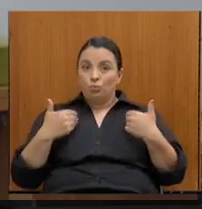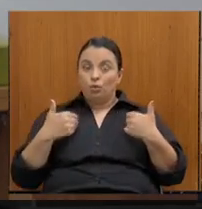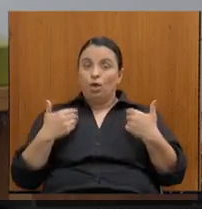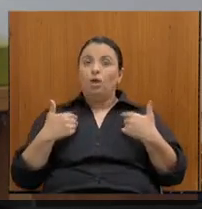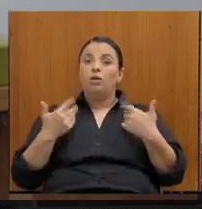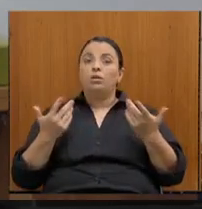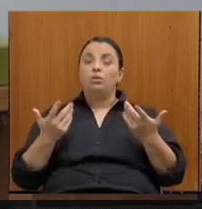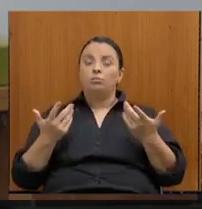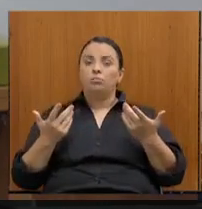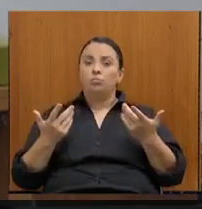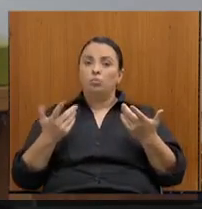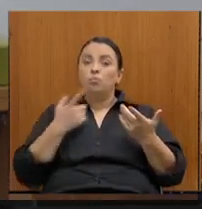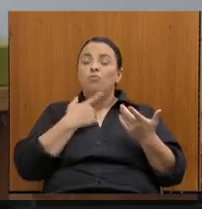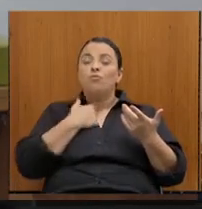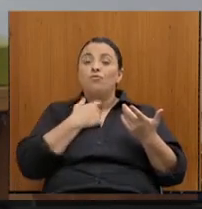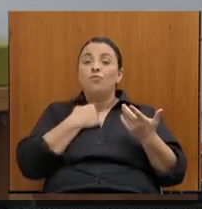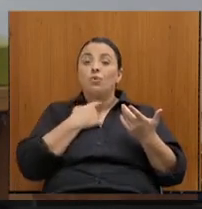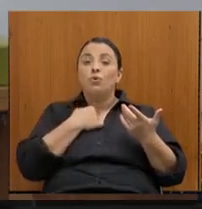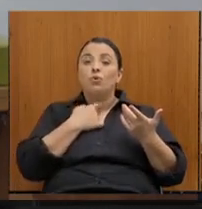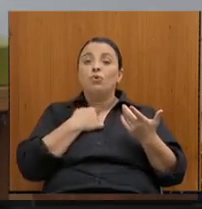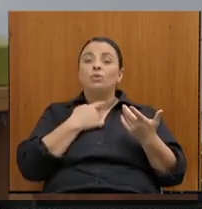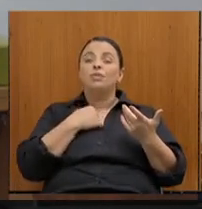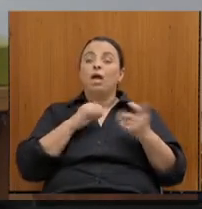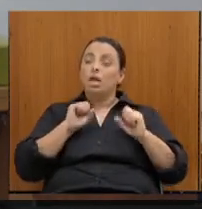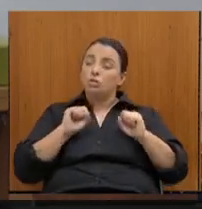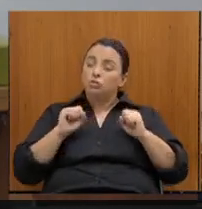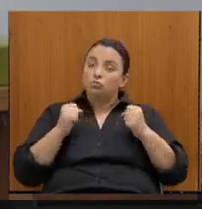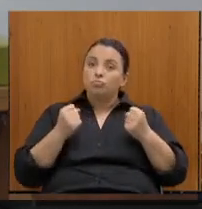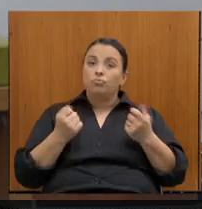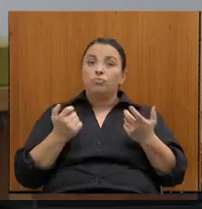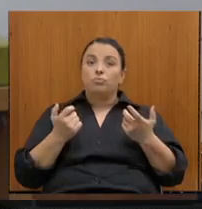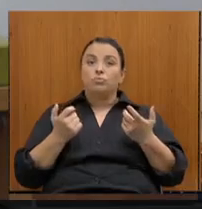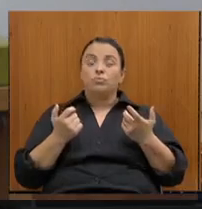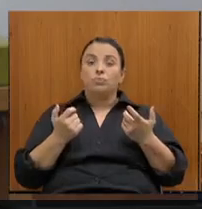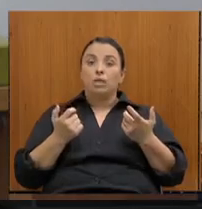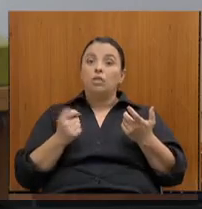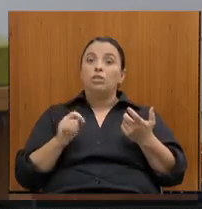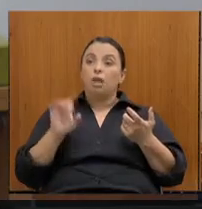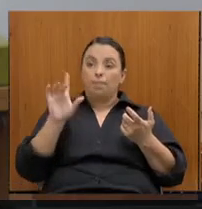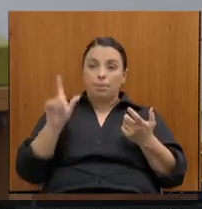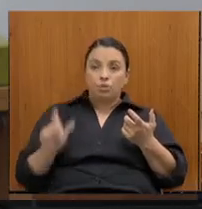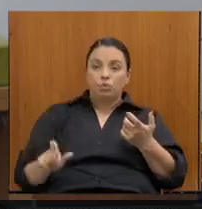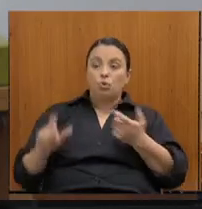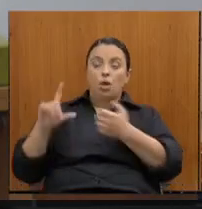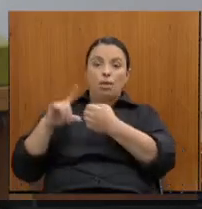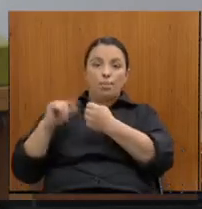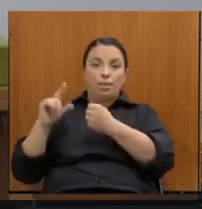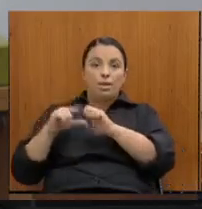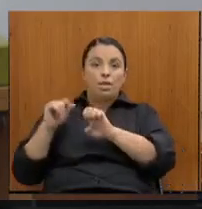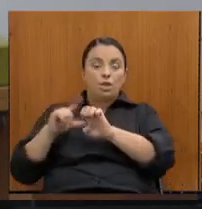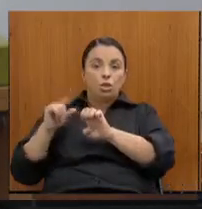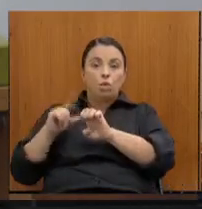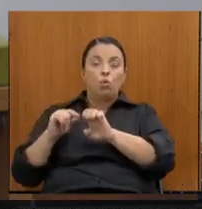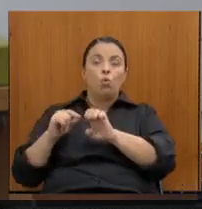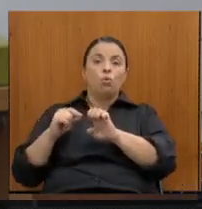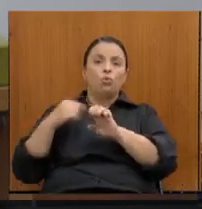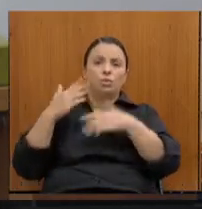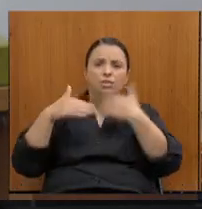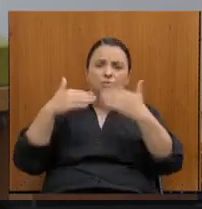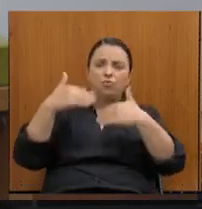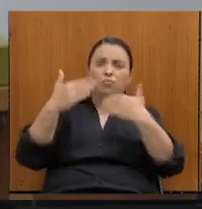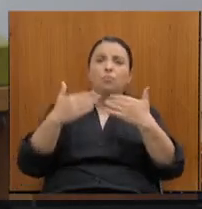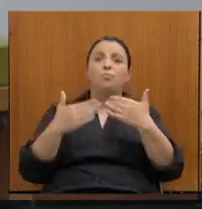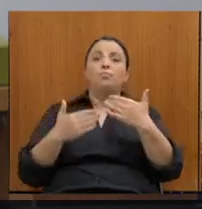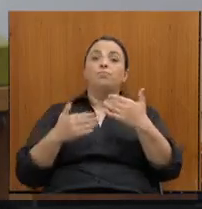isso muito a deputado naquilo que estão os enthusiasmos dos empreendedores com desenvolvimento das energias renováveis